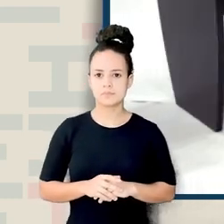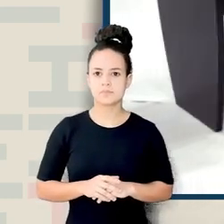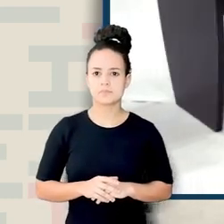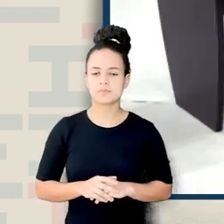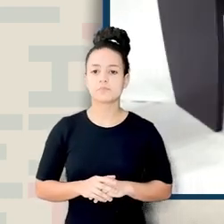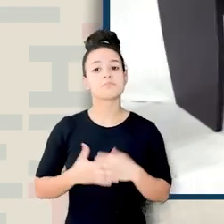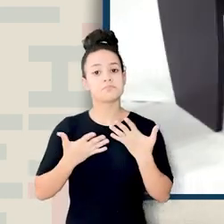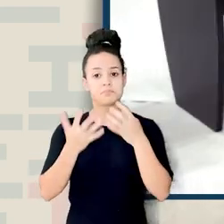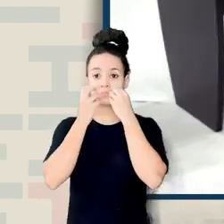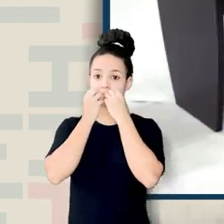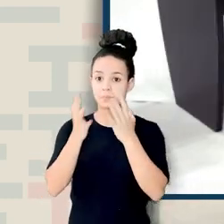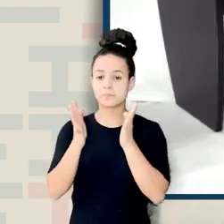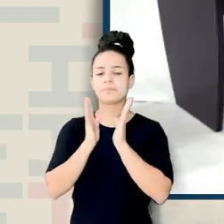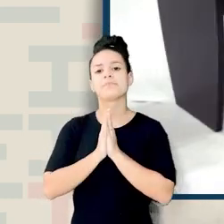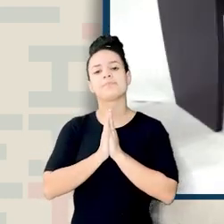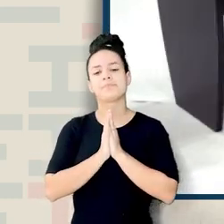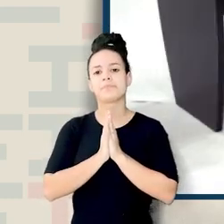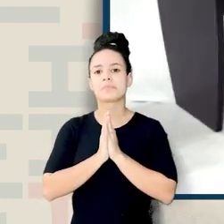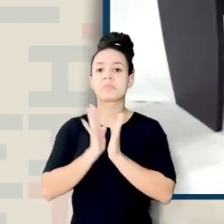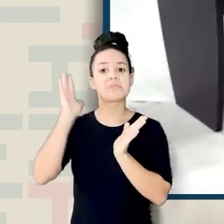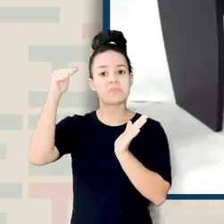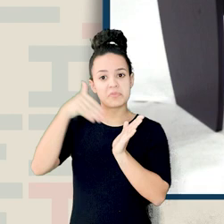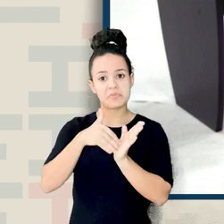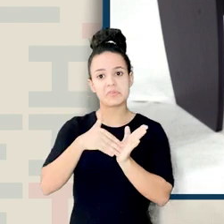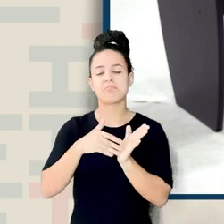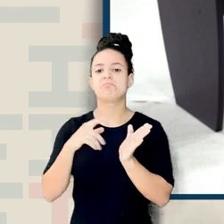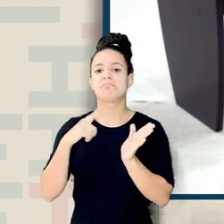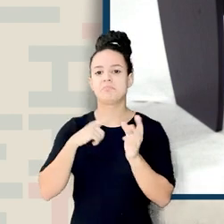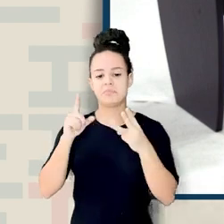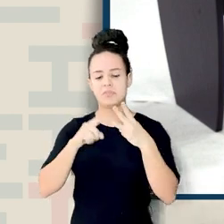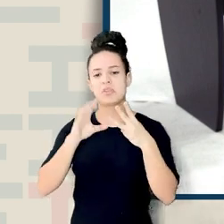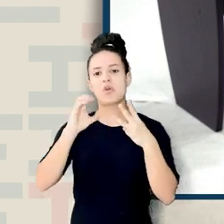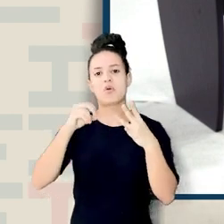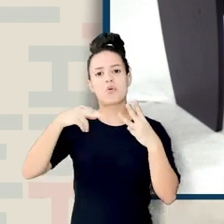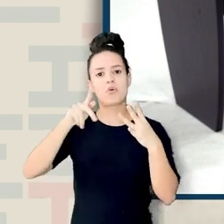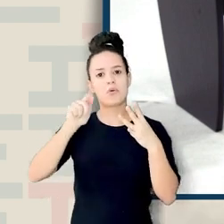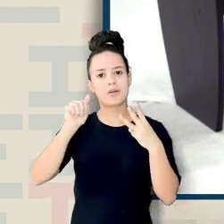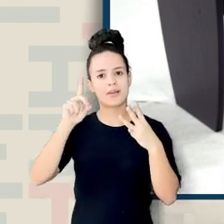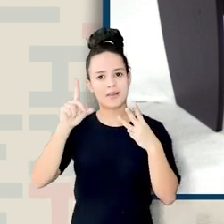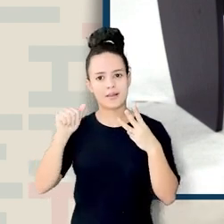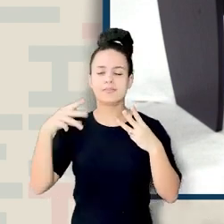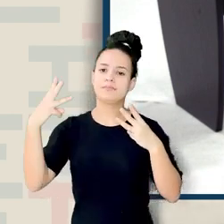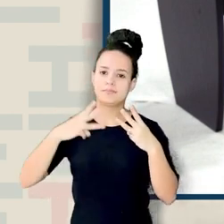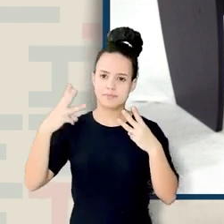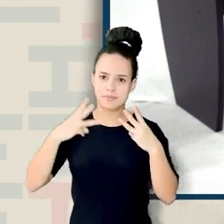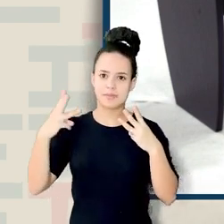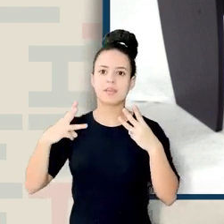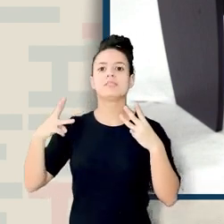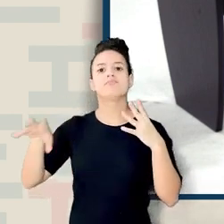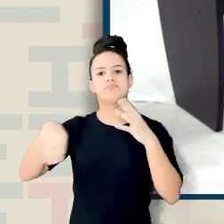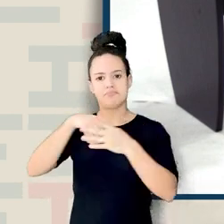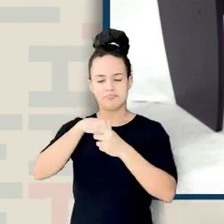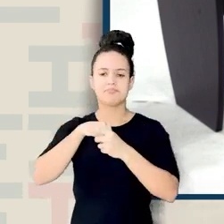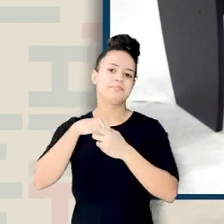Muito bem. E aí, por fim, chegaremos na congada 3, que também está inserida dentro da estrutura